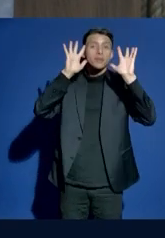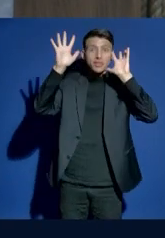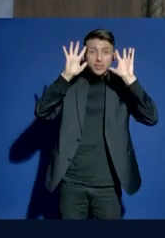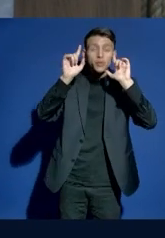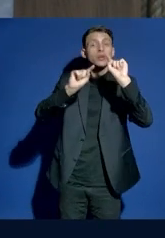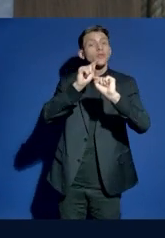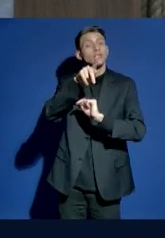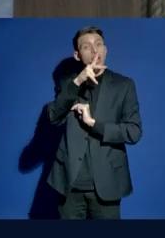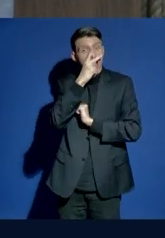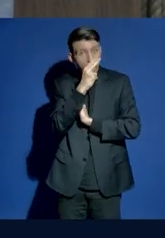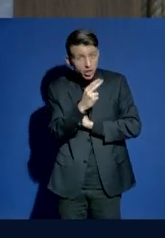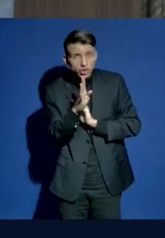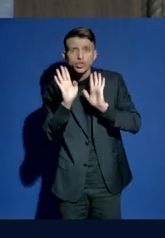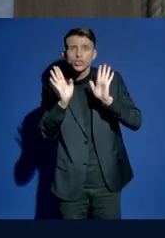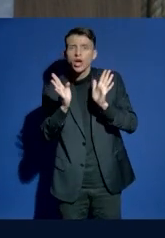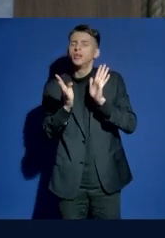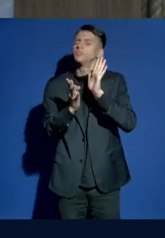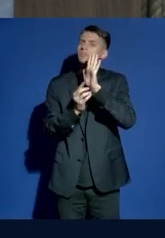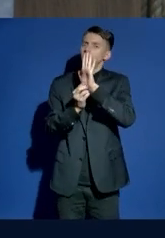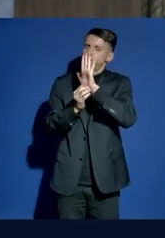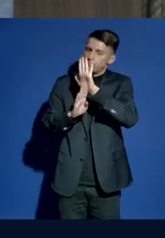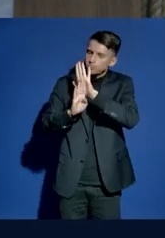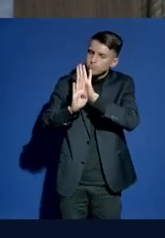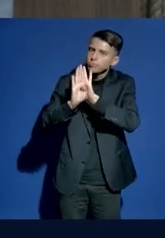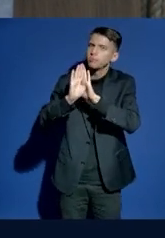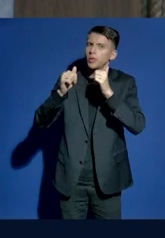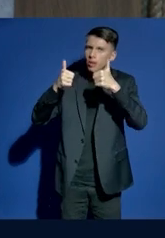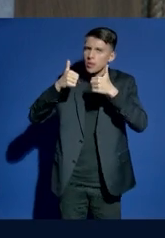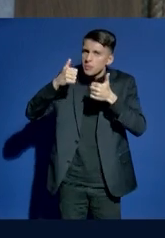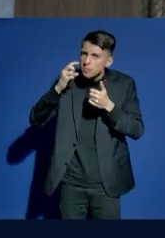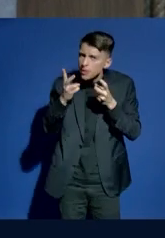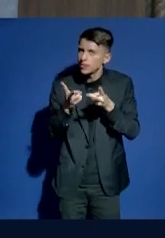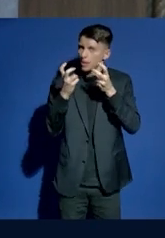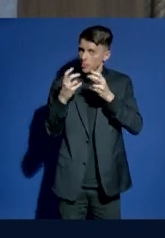que essa demanda já é real? Vocês percebem isso no dia a dia?